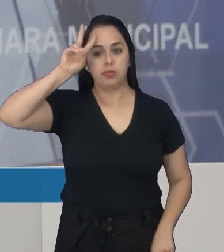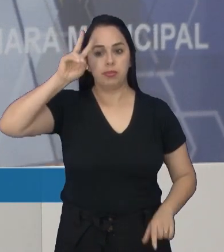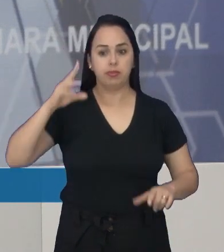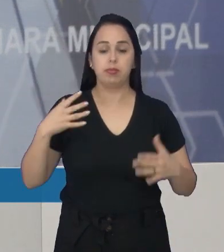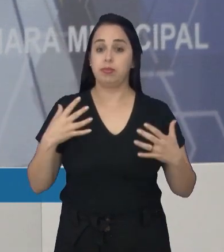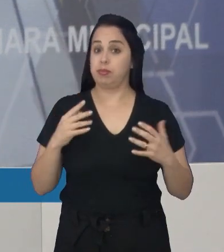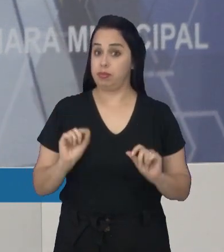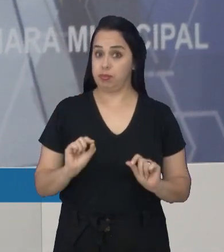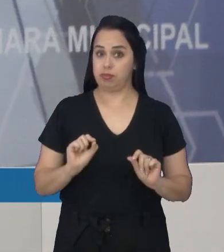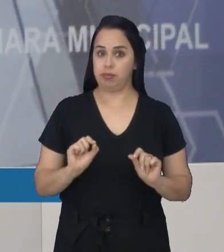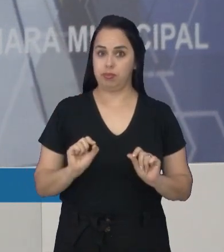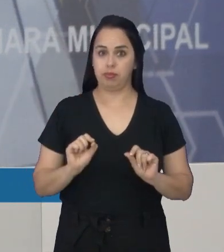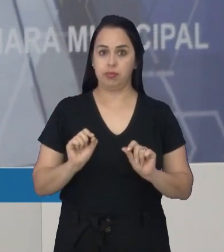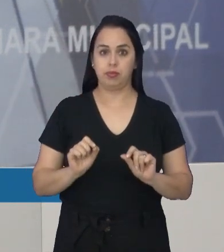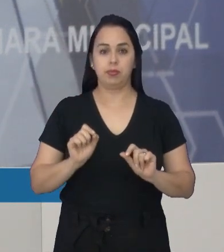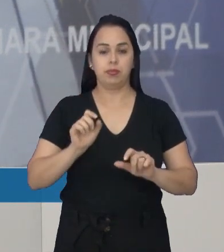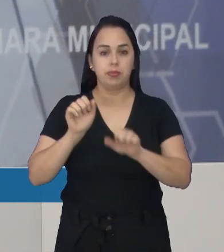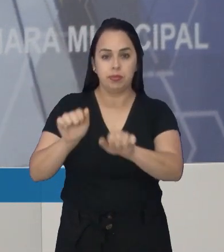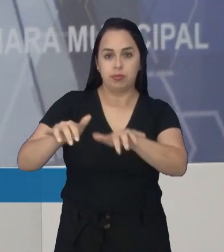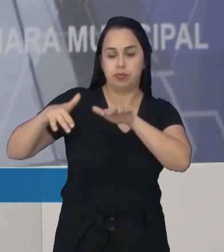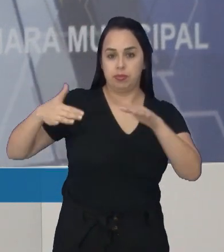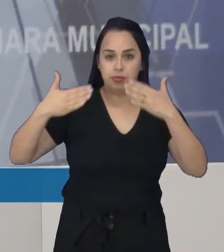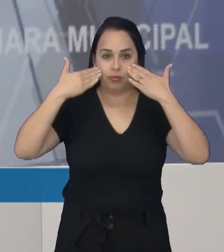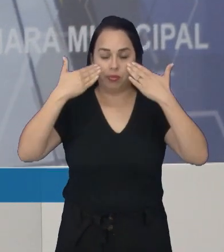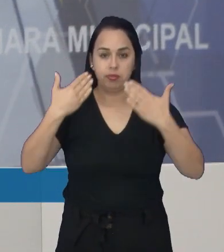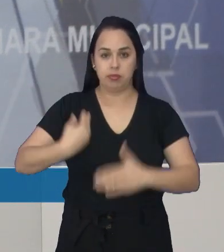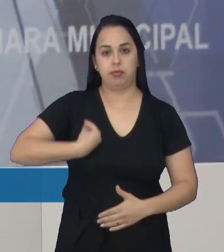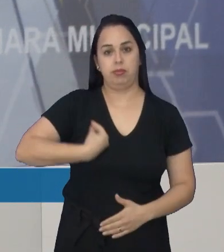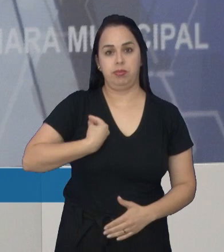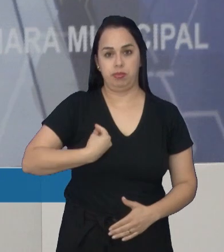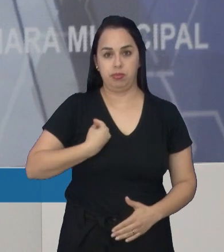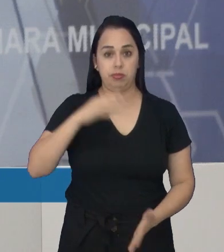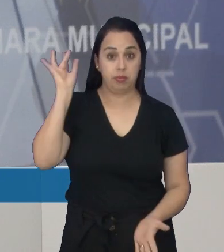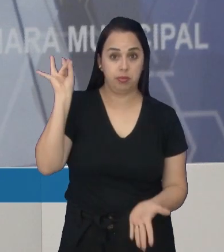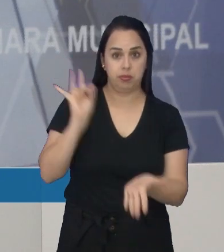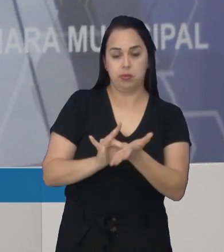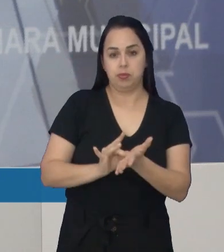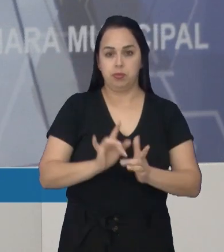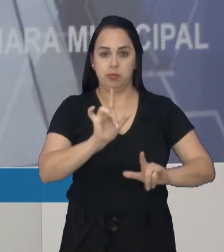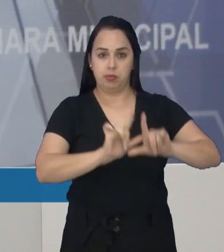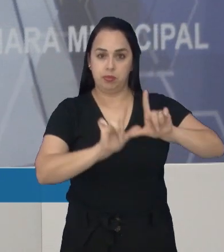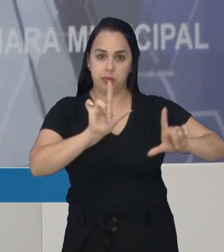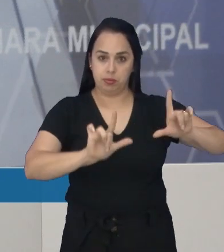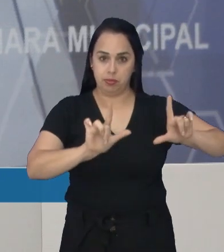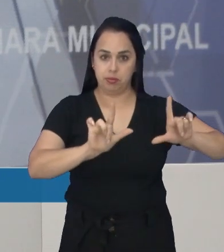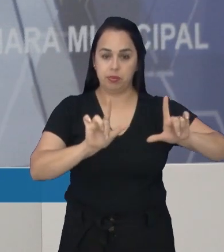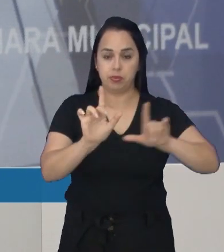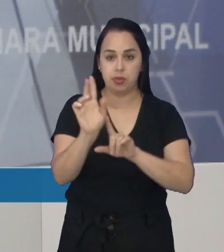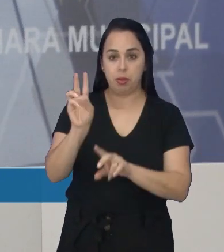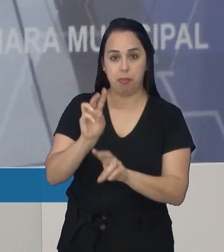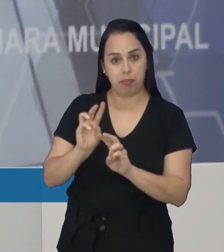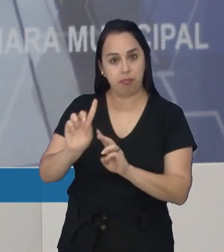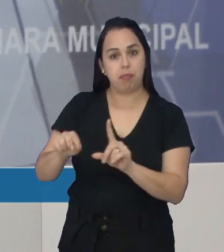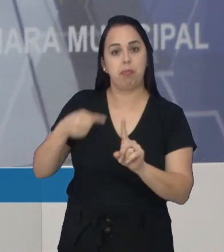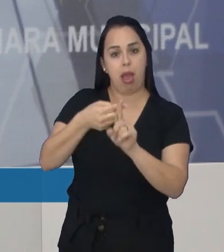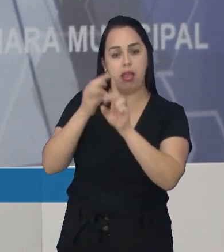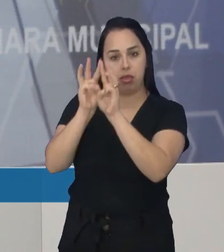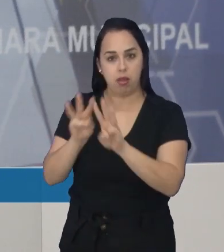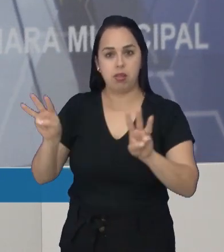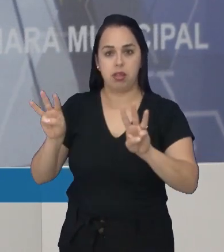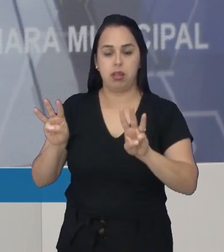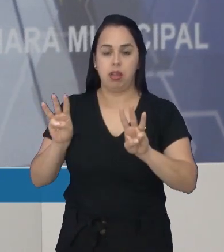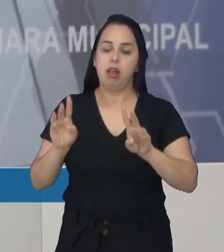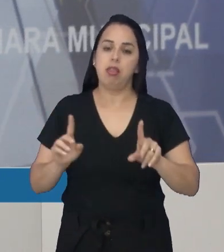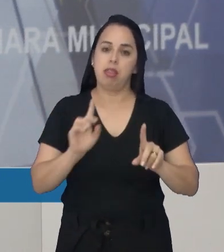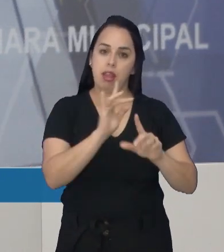que esta audiência está sendo transmitida ao vivo nos canais oficiais da casa assim como no site e nas redes sociais